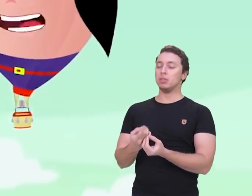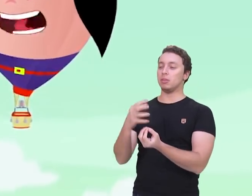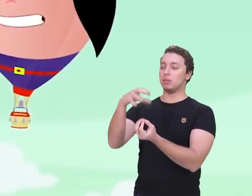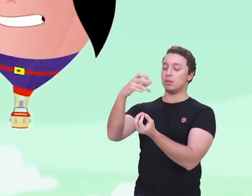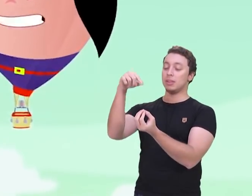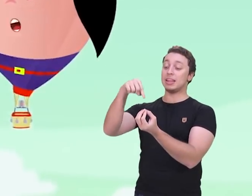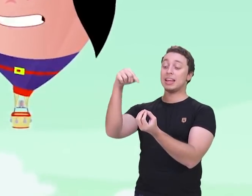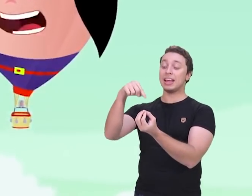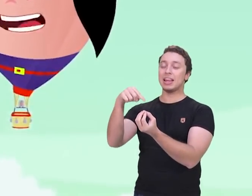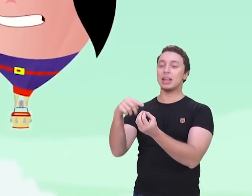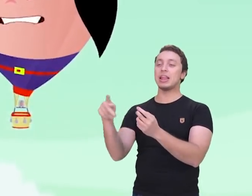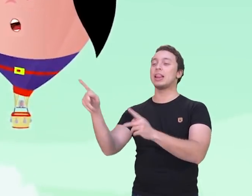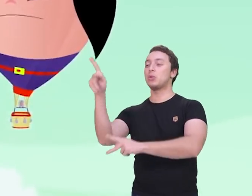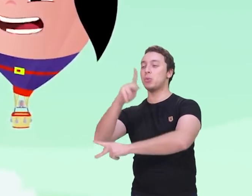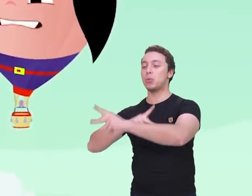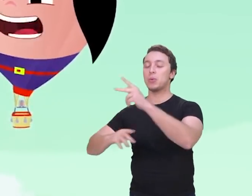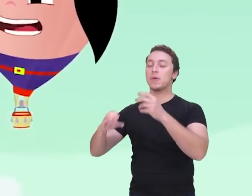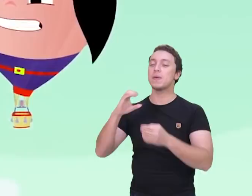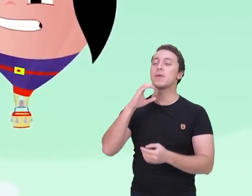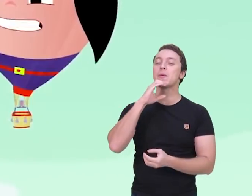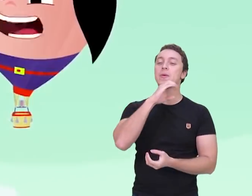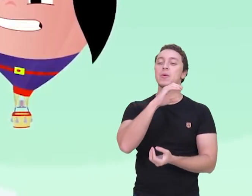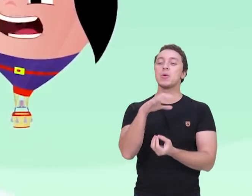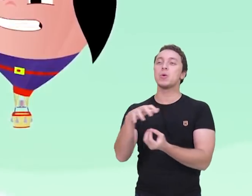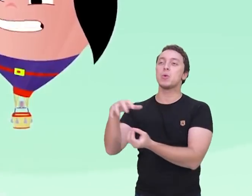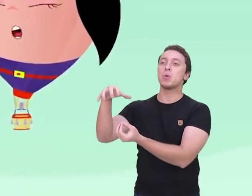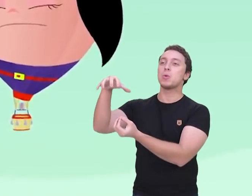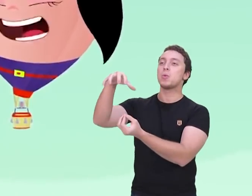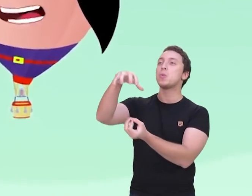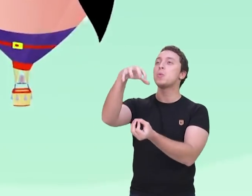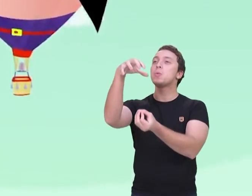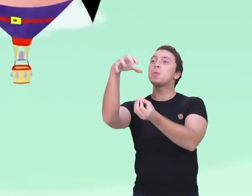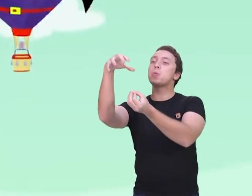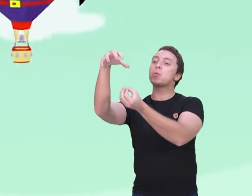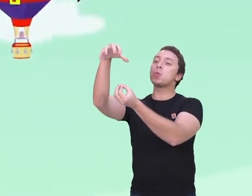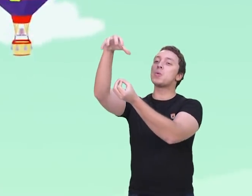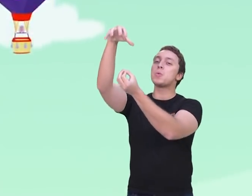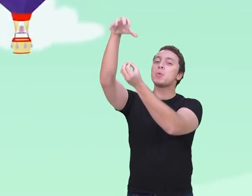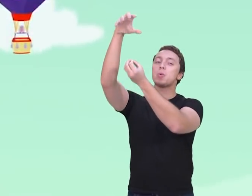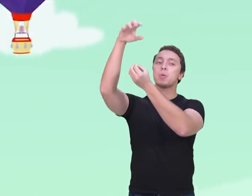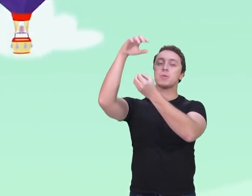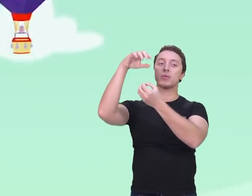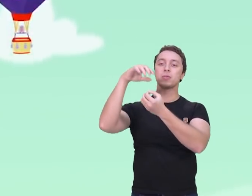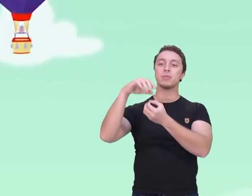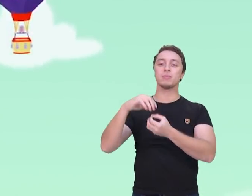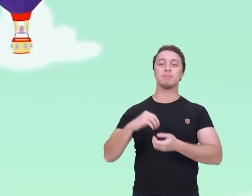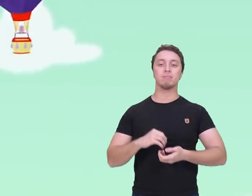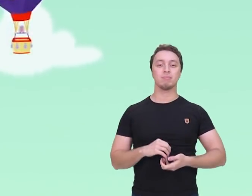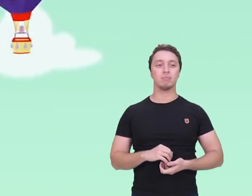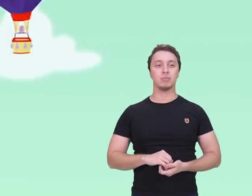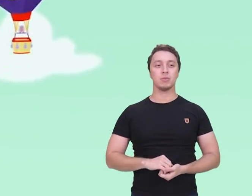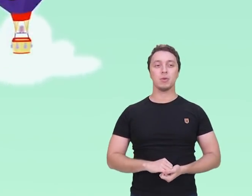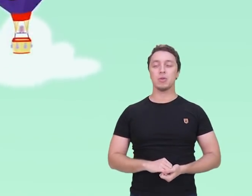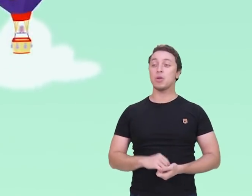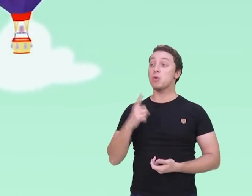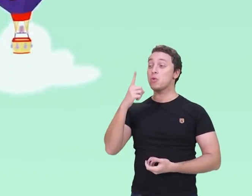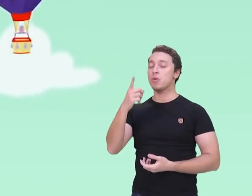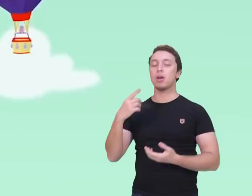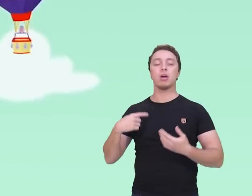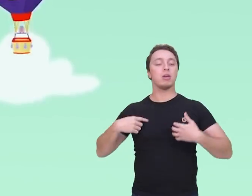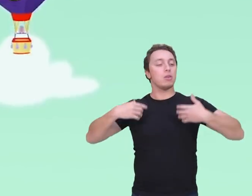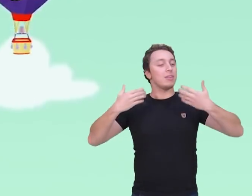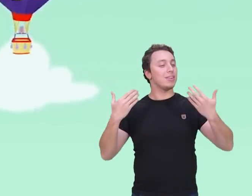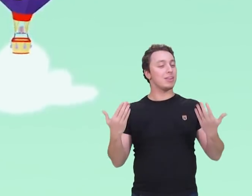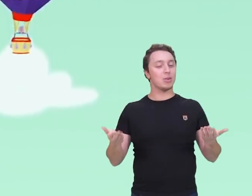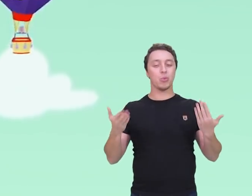pelo jeito é esse ar quente do fogo que está fazendo a gente subir cada vez mais pro céu! Oh! Parece que ele deixa a